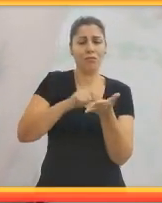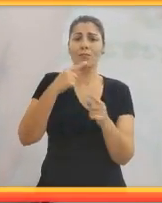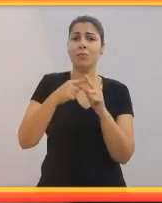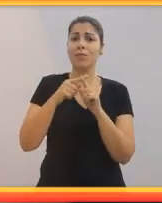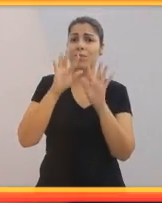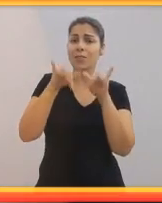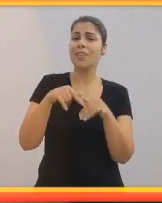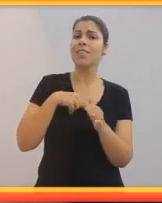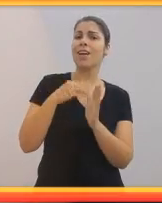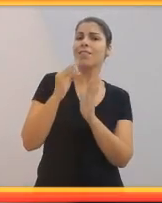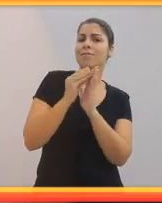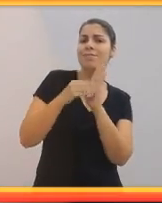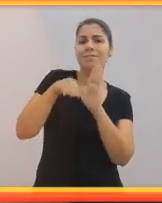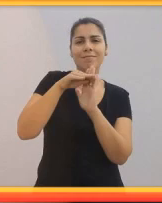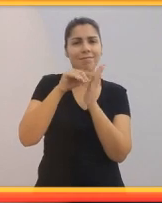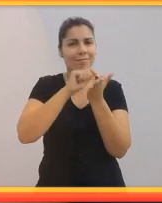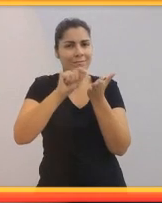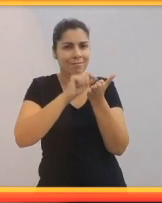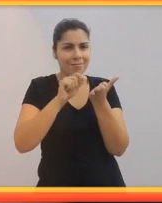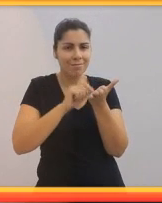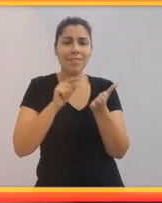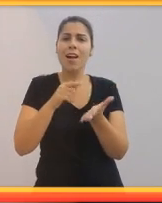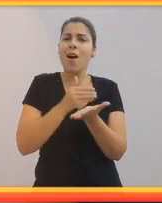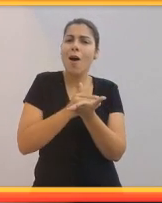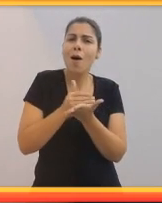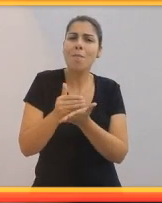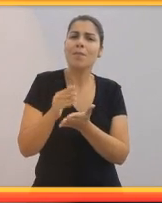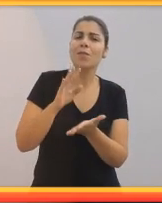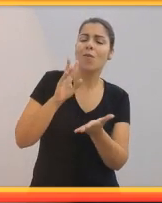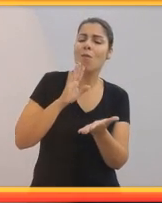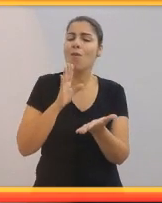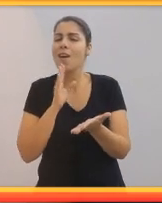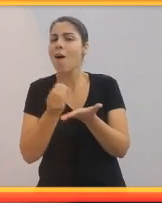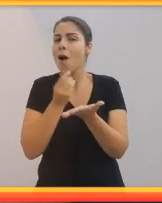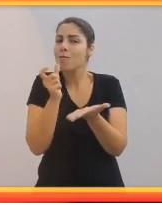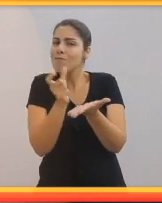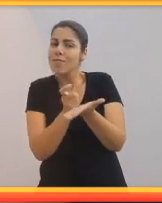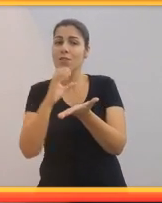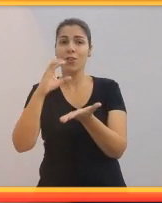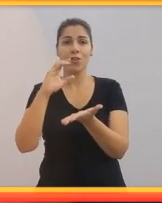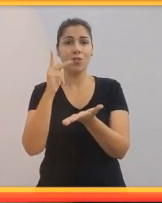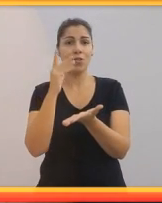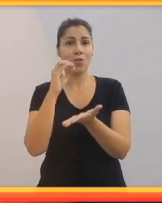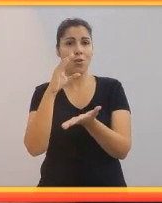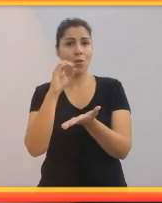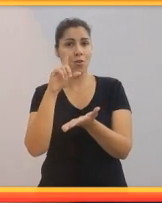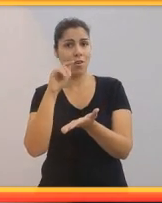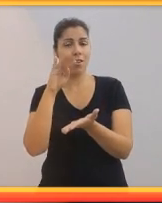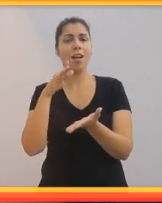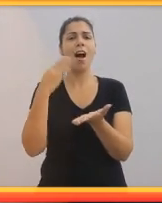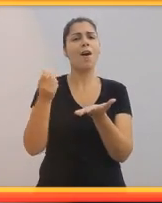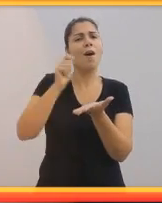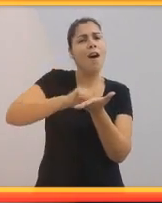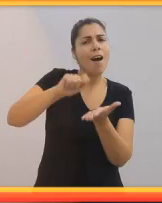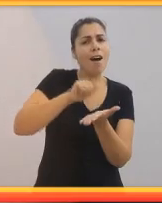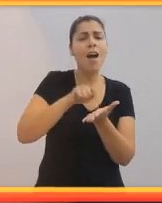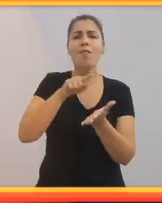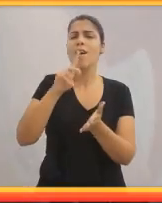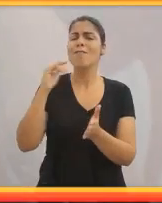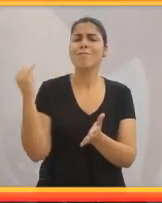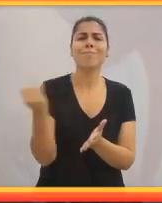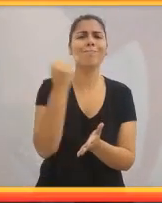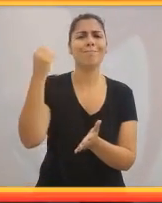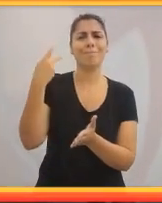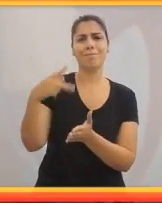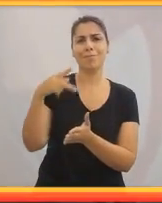palavras. O que motiva ele a escrever, porque no final tem a receita, e daí ele começa a reconhecer chocolate, como é que